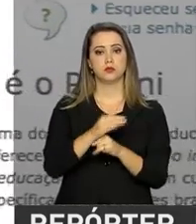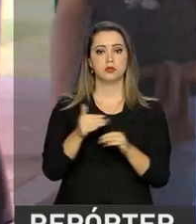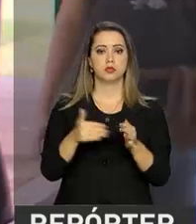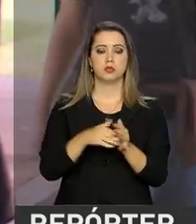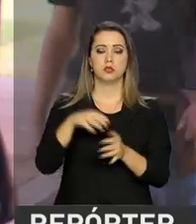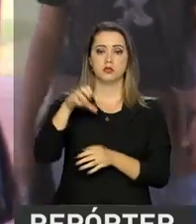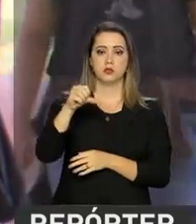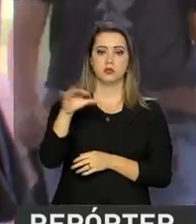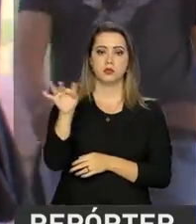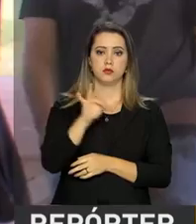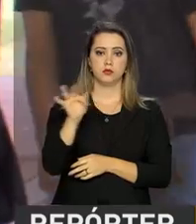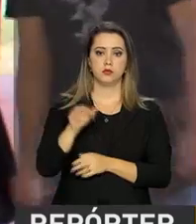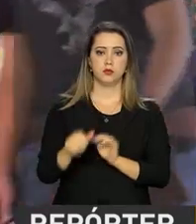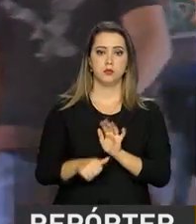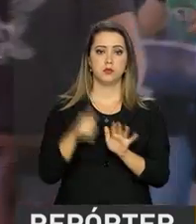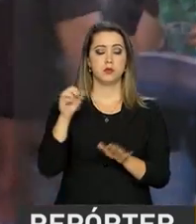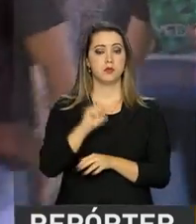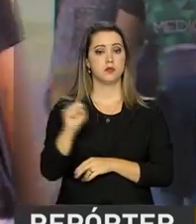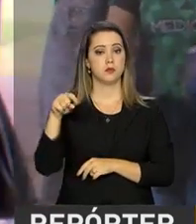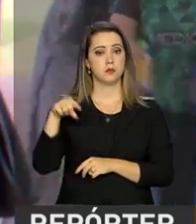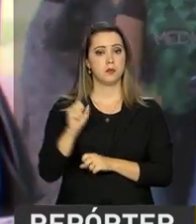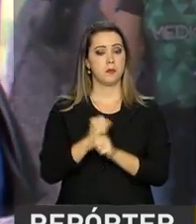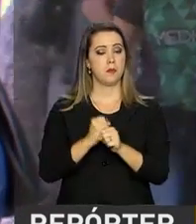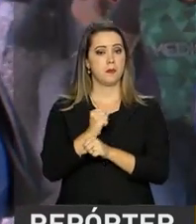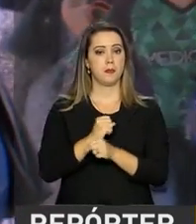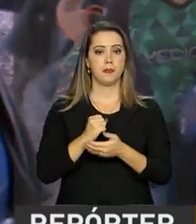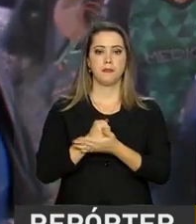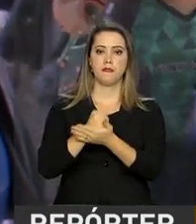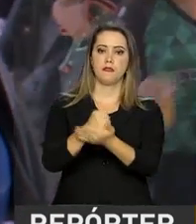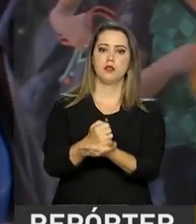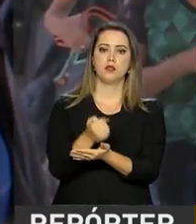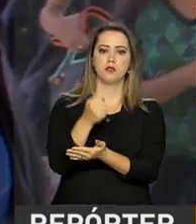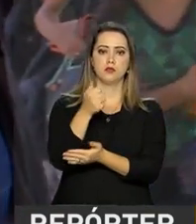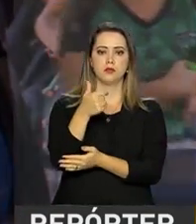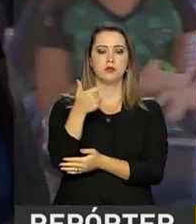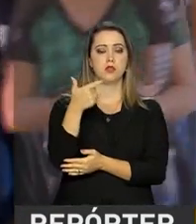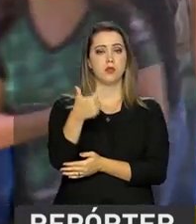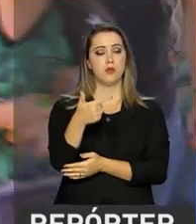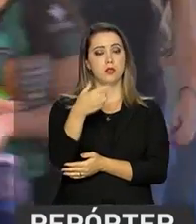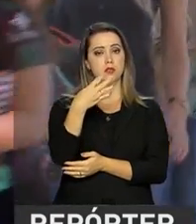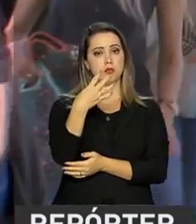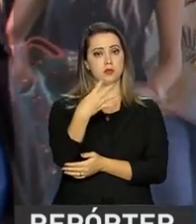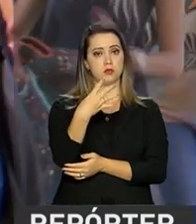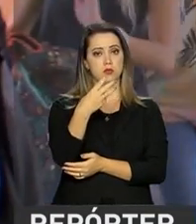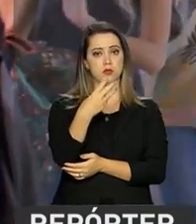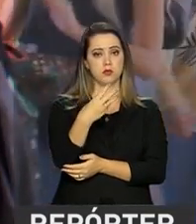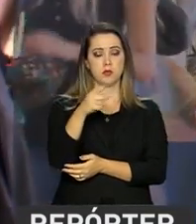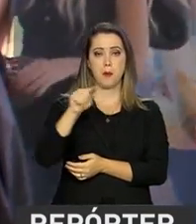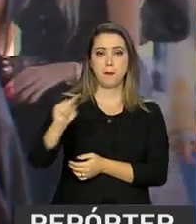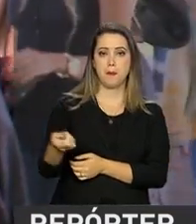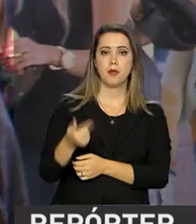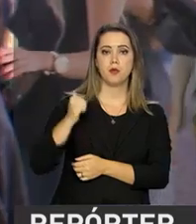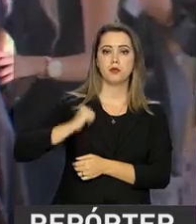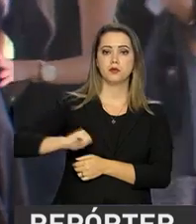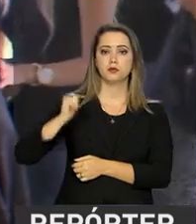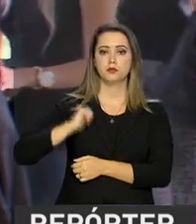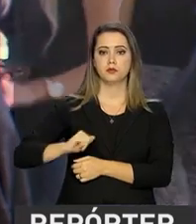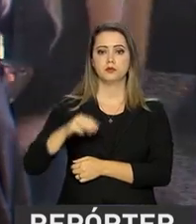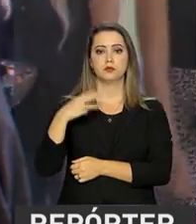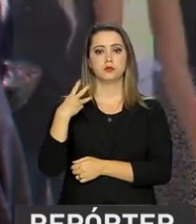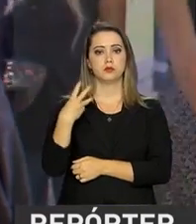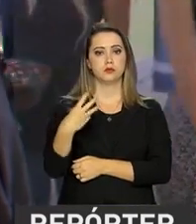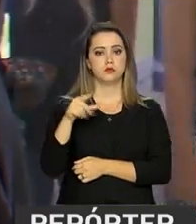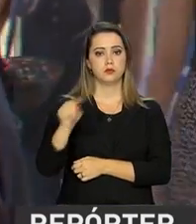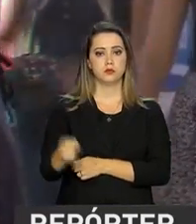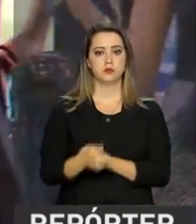fevereiro. Para o primeiro semestre deste ano, o ProUni está ofertando quase 243 mil bolsas em cerca de 3